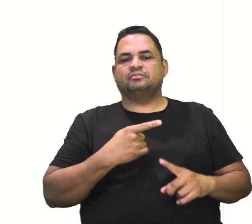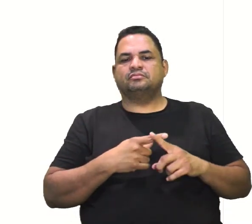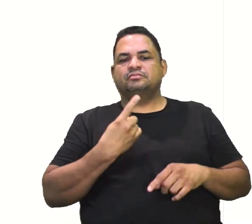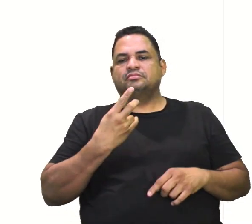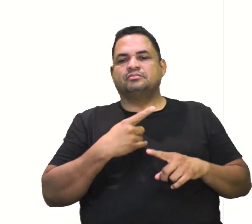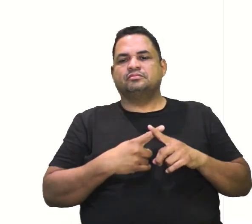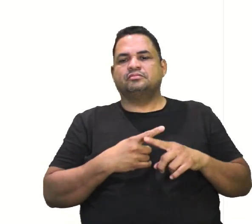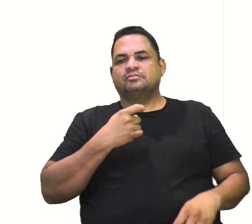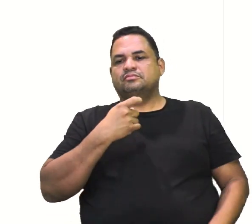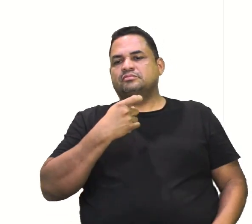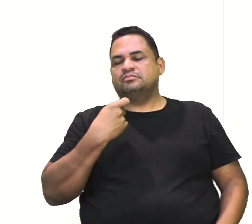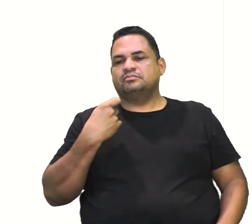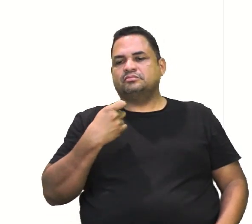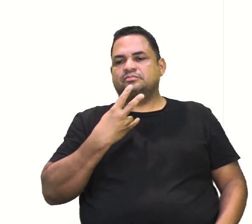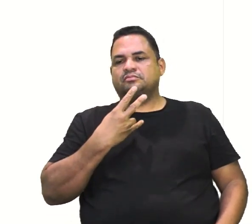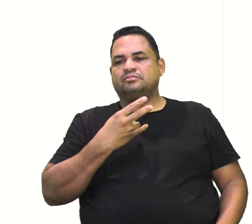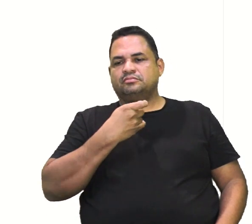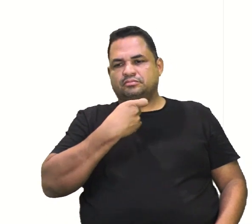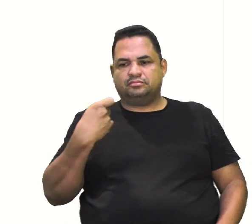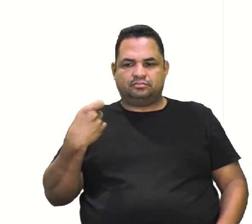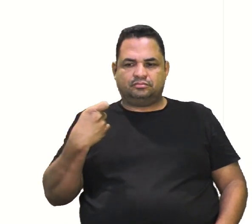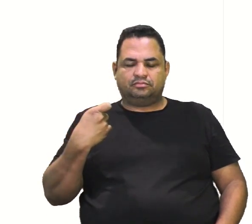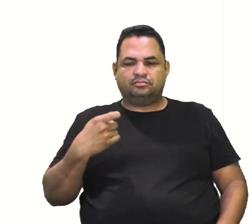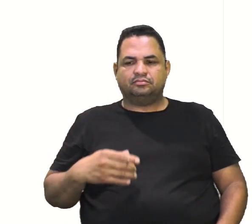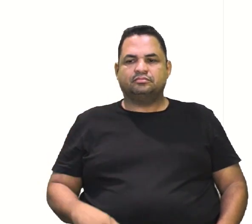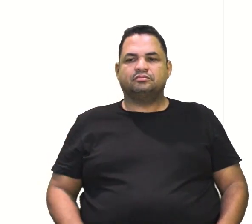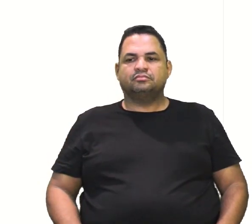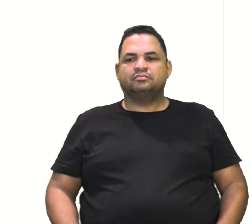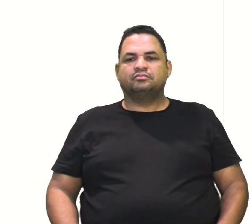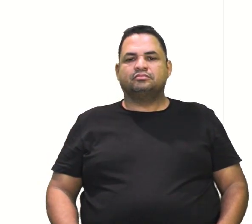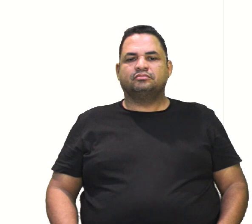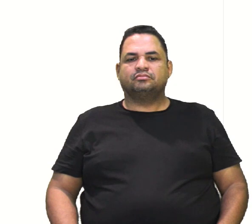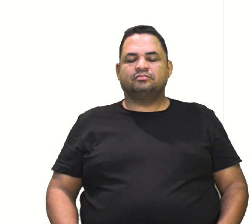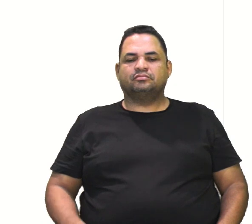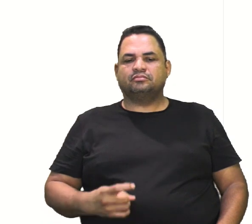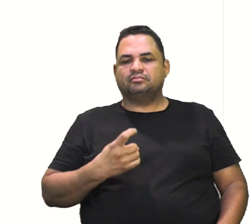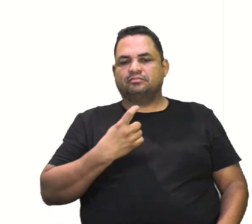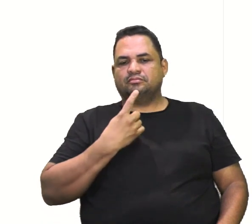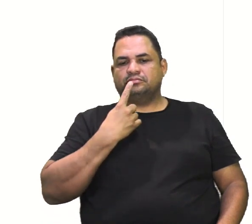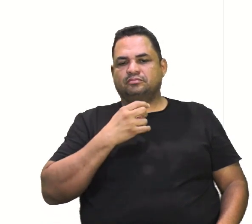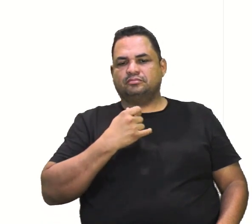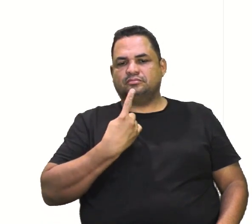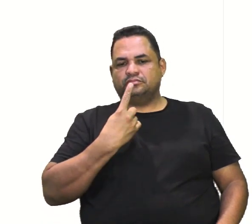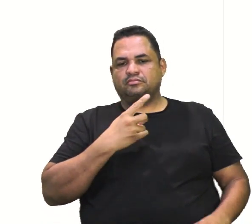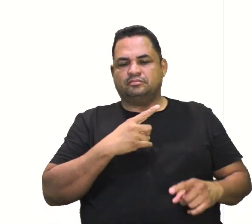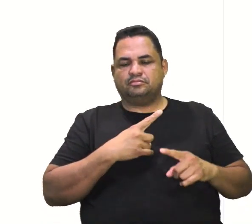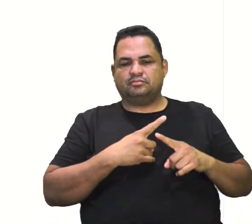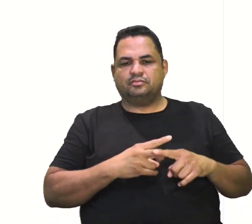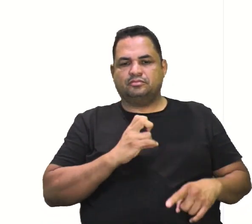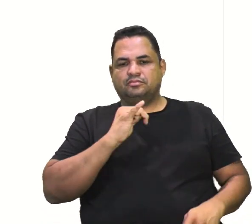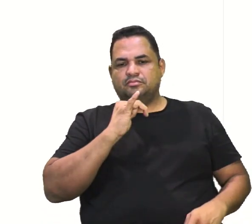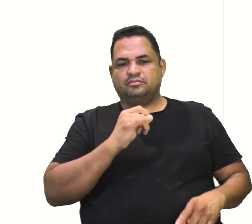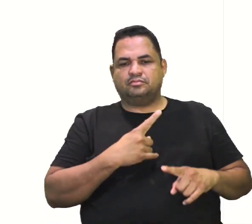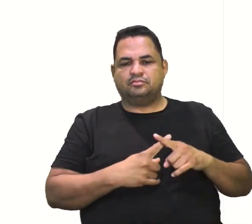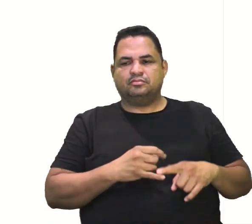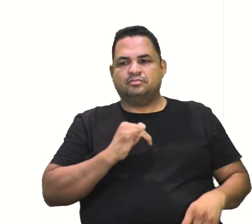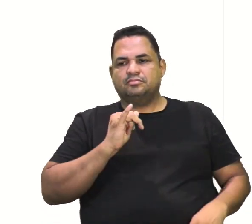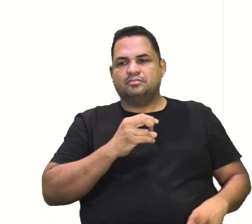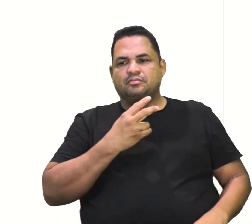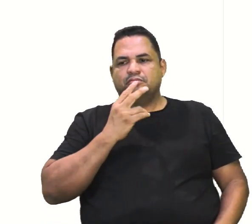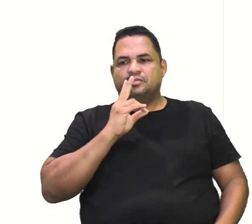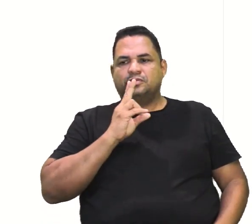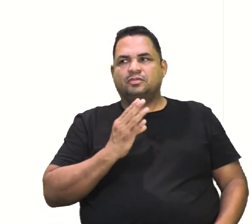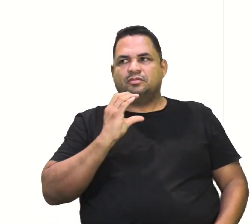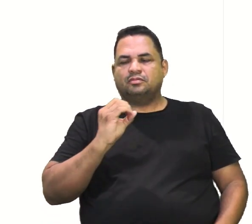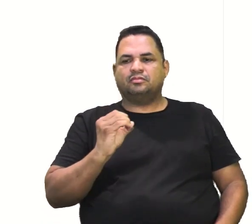vezes x? 2x. 2x. E 1 vezes 1 vezes y? Y. Y. Tudo isso igual a?